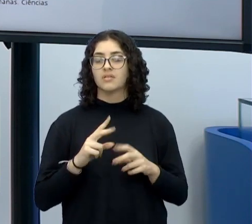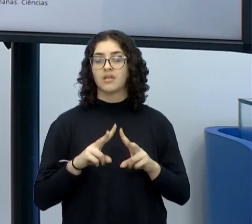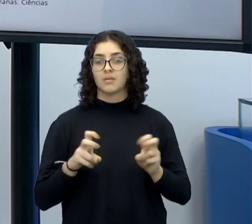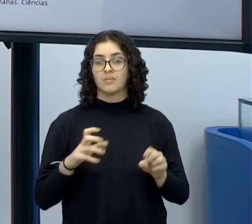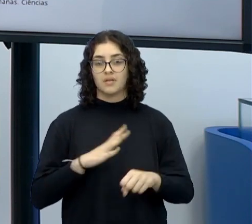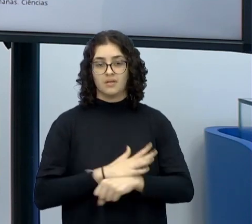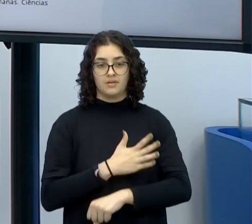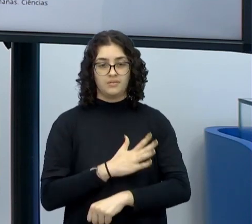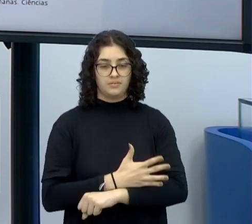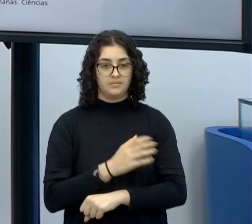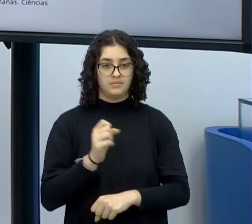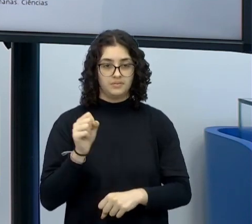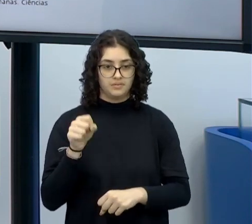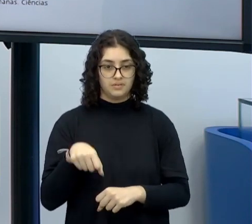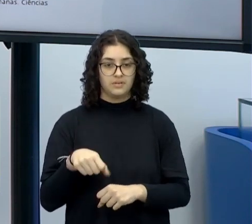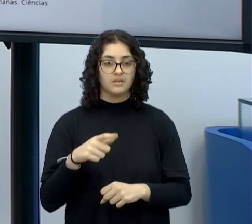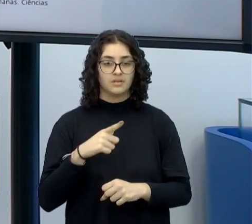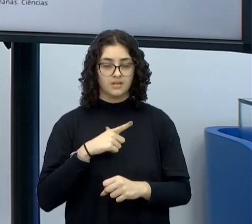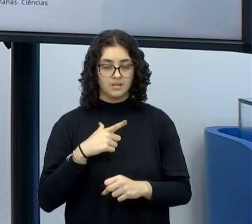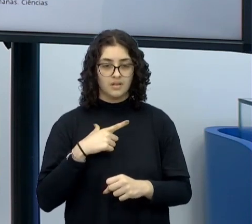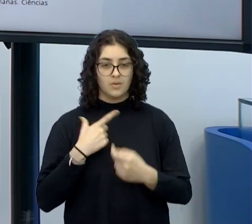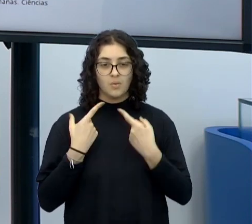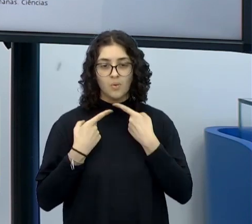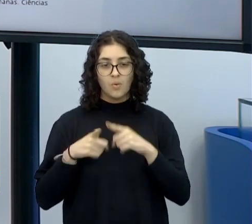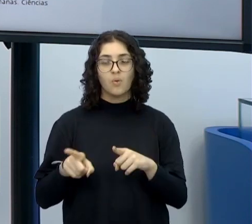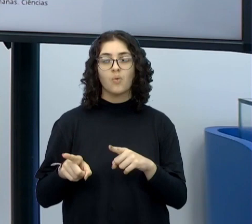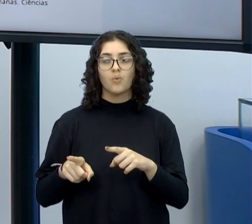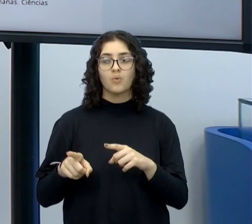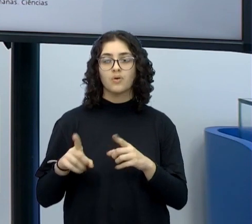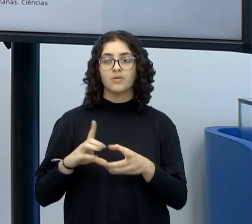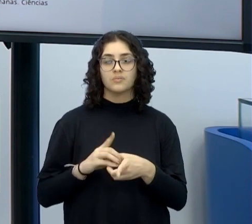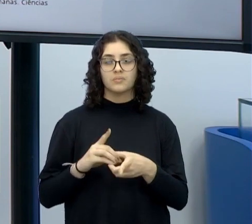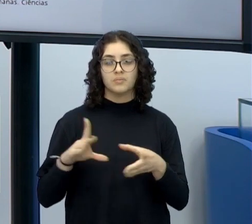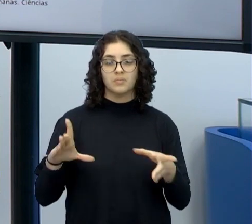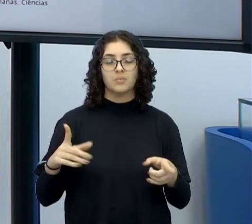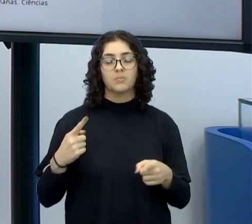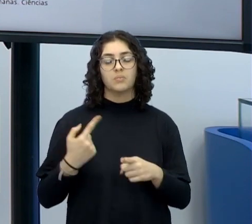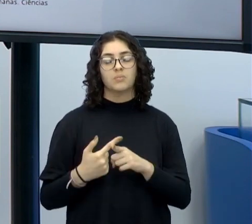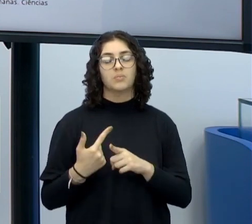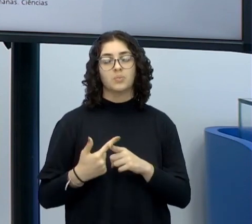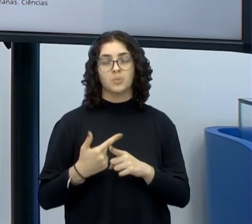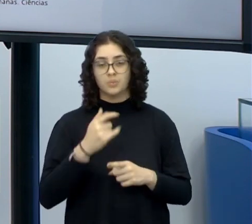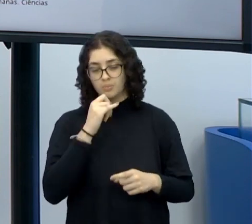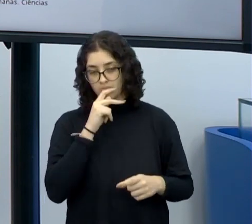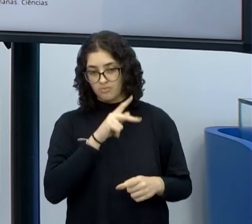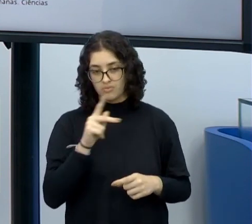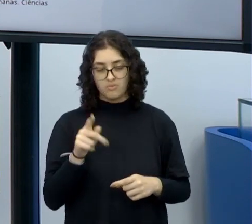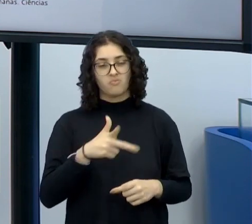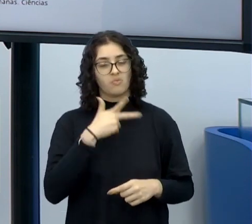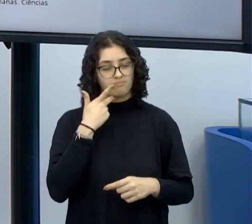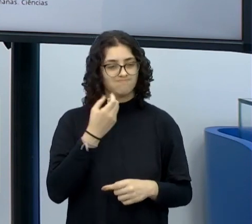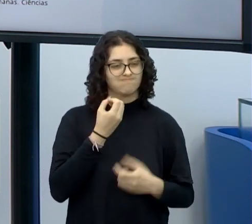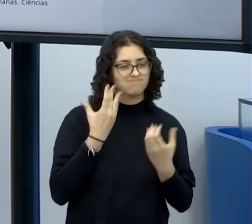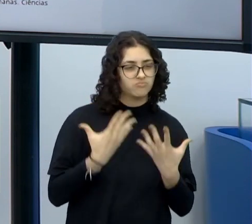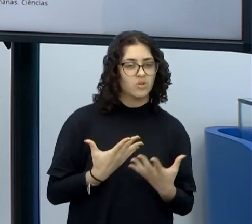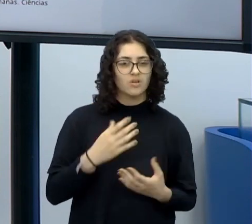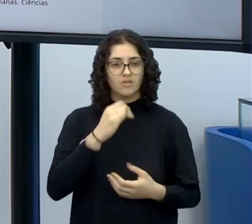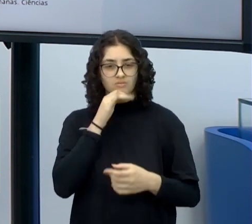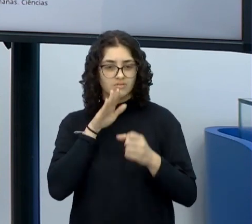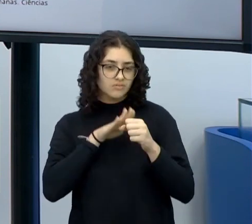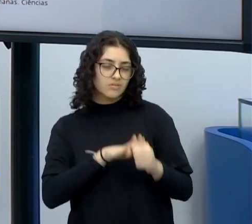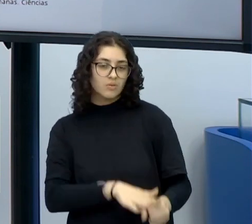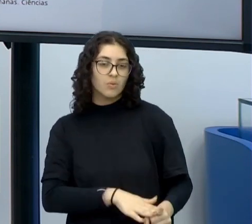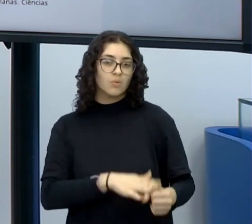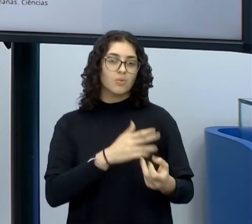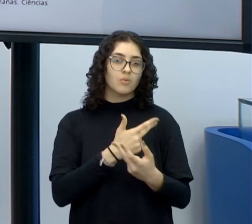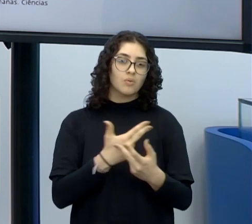Sim, ameaça a democracia, até porque o professor enfatizou muito bem, né? Quando você oprime,